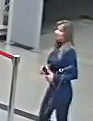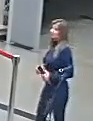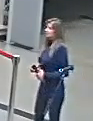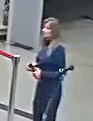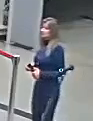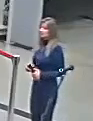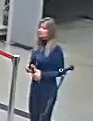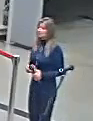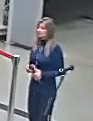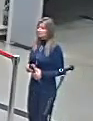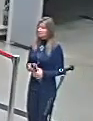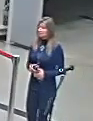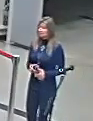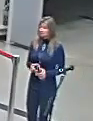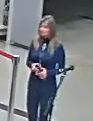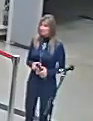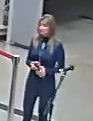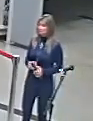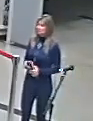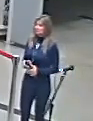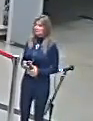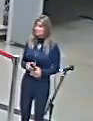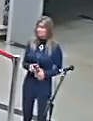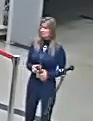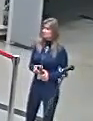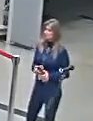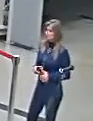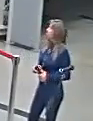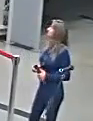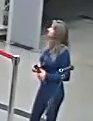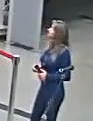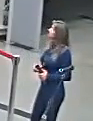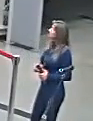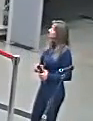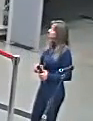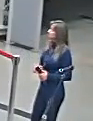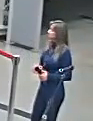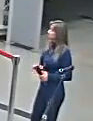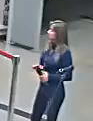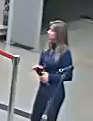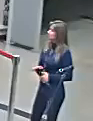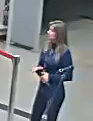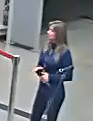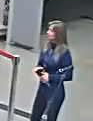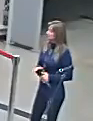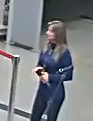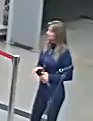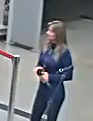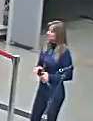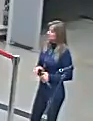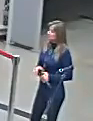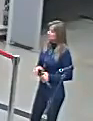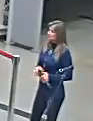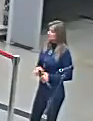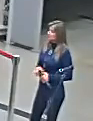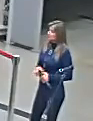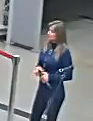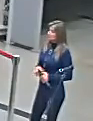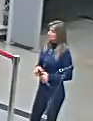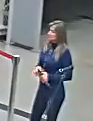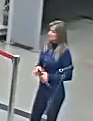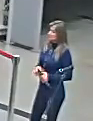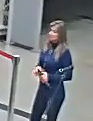a conversar com os vereadores que eu conheço aqui para sua sua sua sugestão de revogação dessa lei